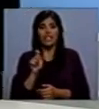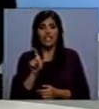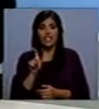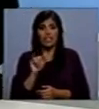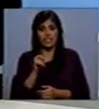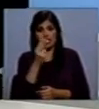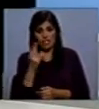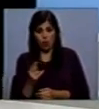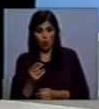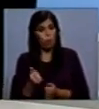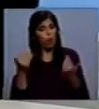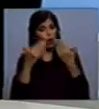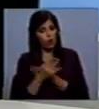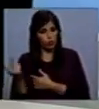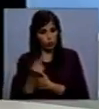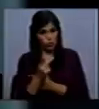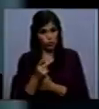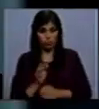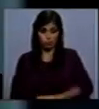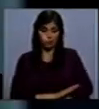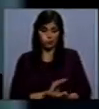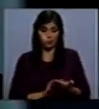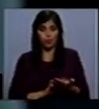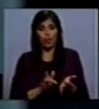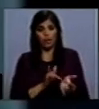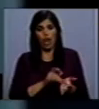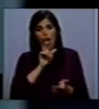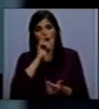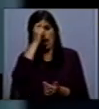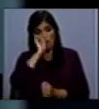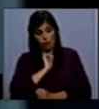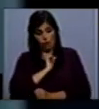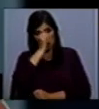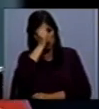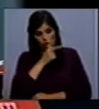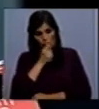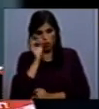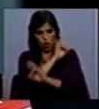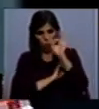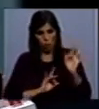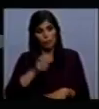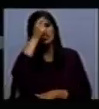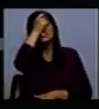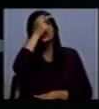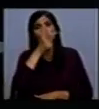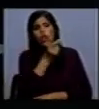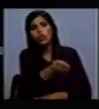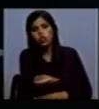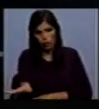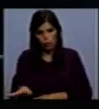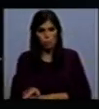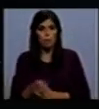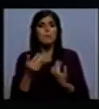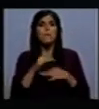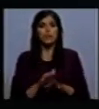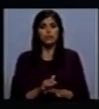2000 e outro deste livro é a minha história da europa é uma história que é pré mais pequenos mas